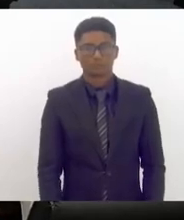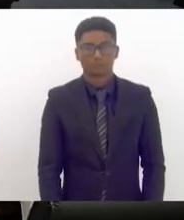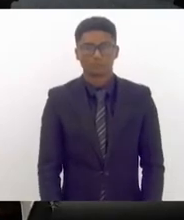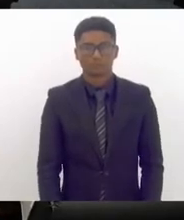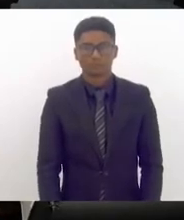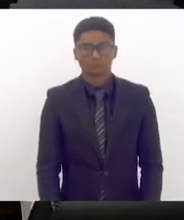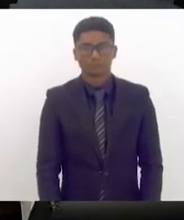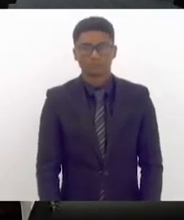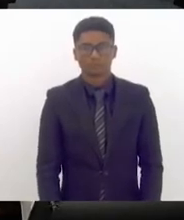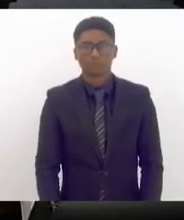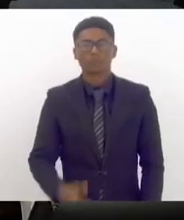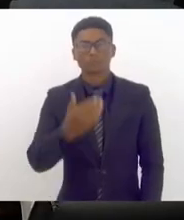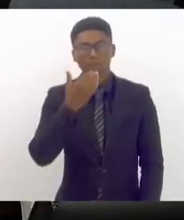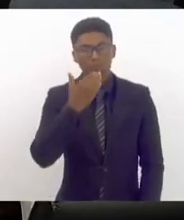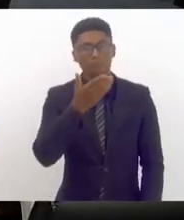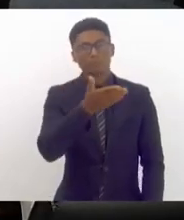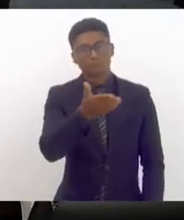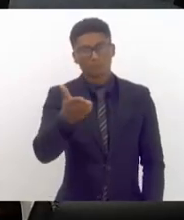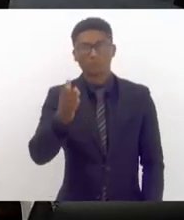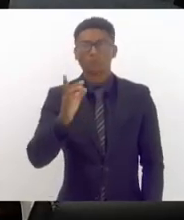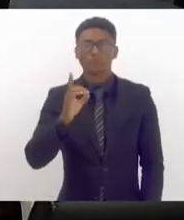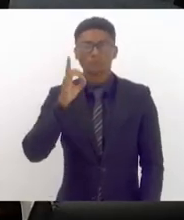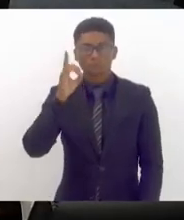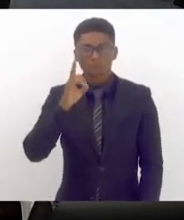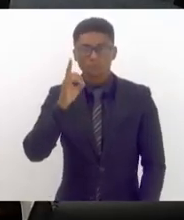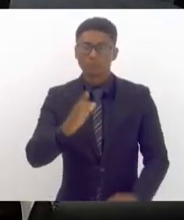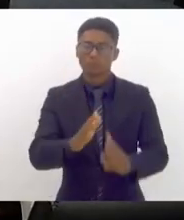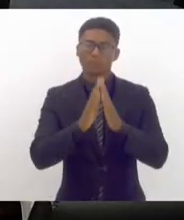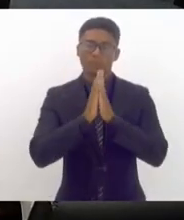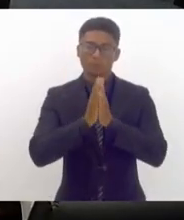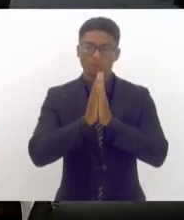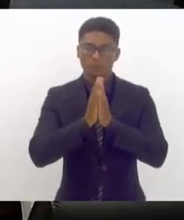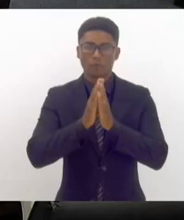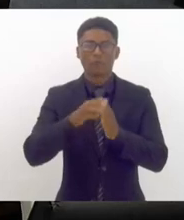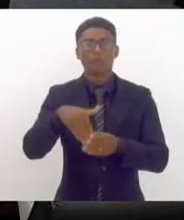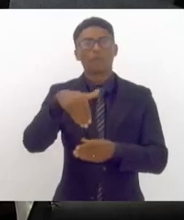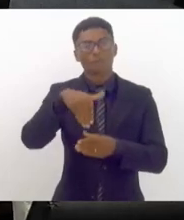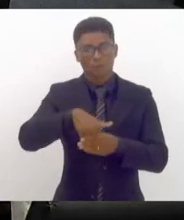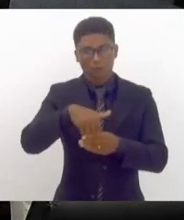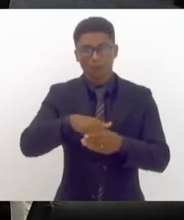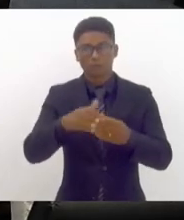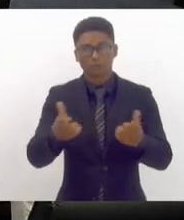Solicito aos nobres deputados e deputadas que, por favor, votem.